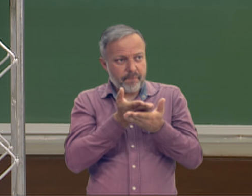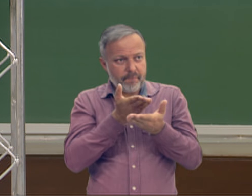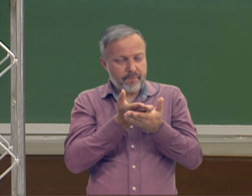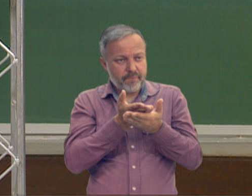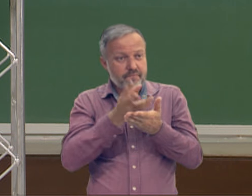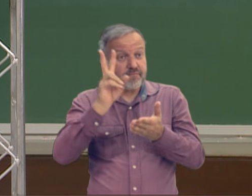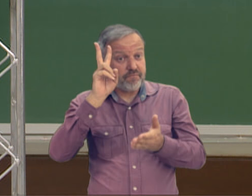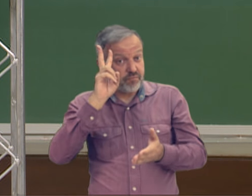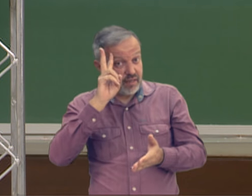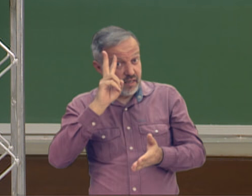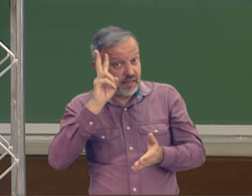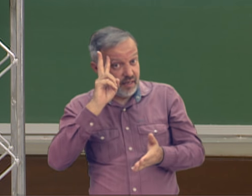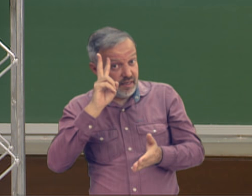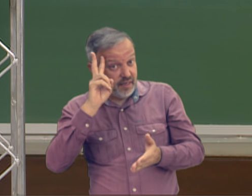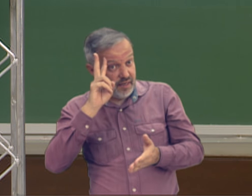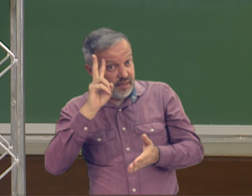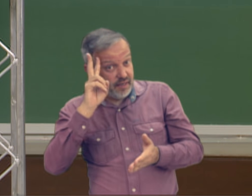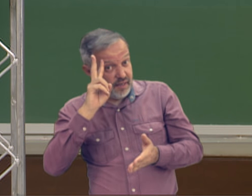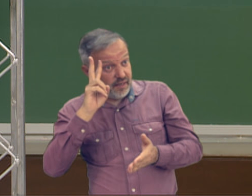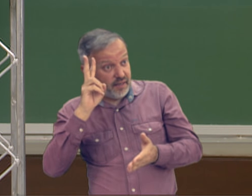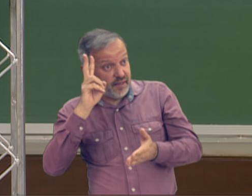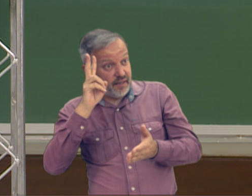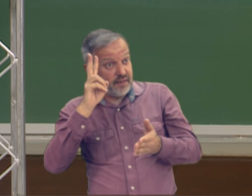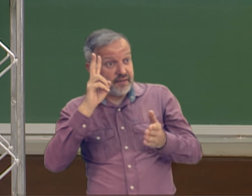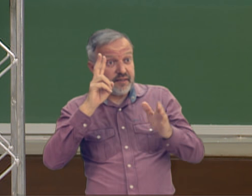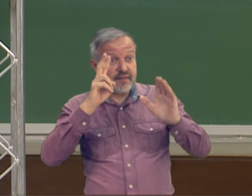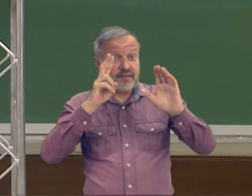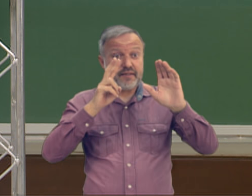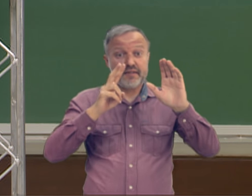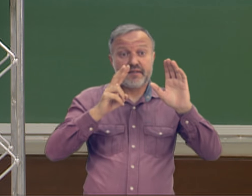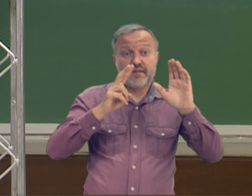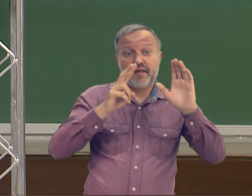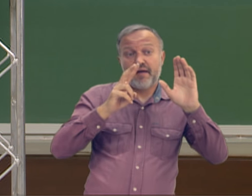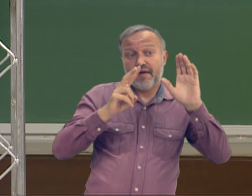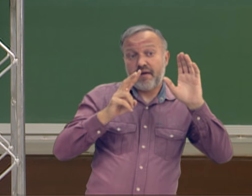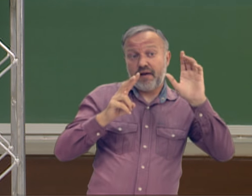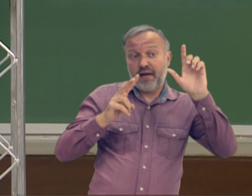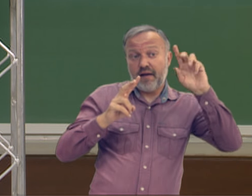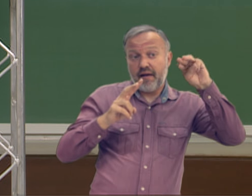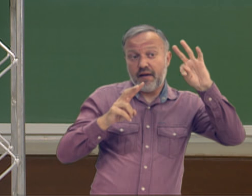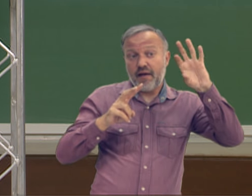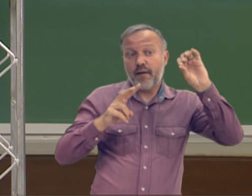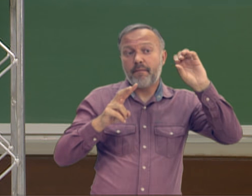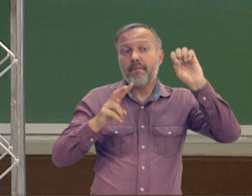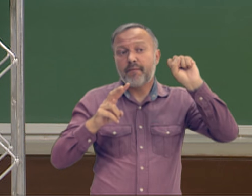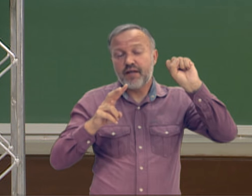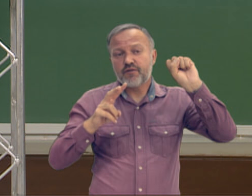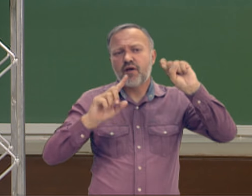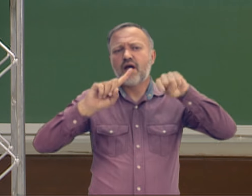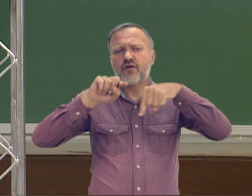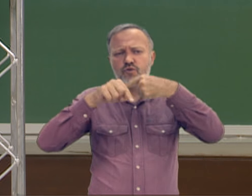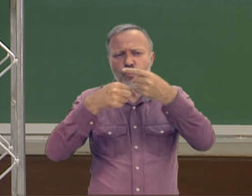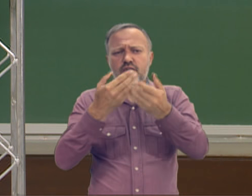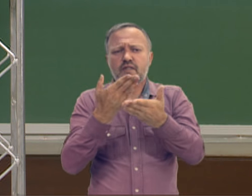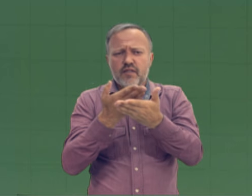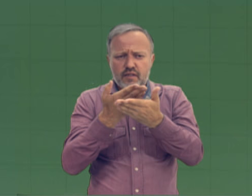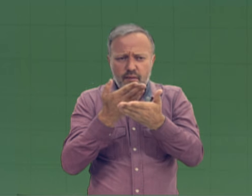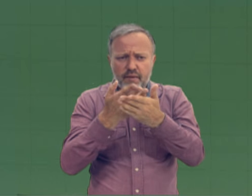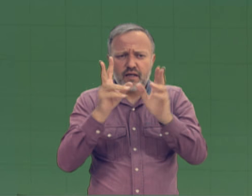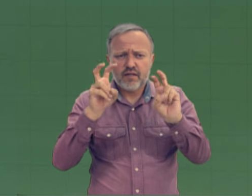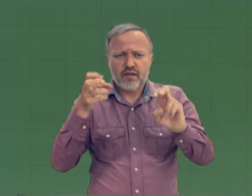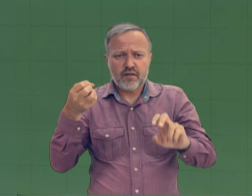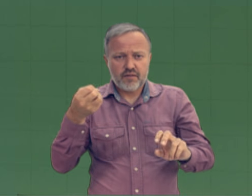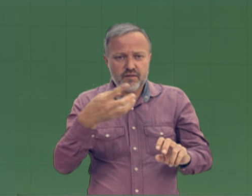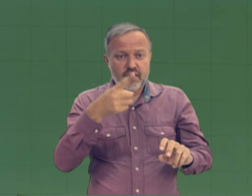Lendas e Cantadores. Mas a gente vai para coisas novas nas próximas aulas, tá certo? E também